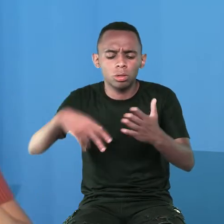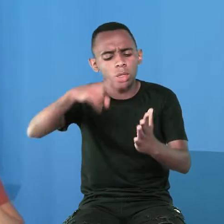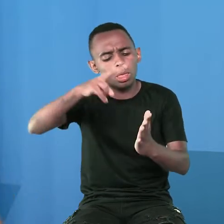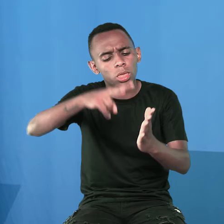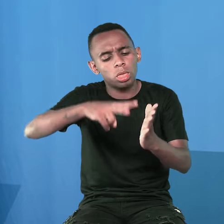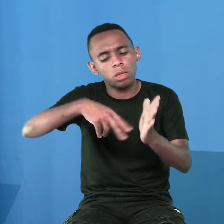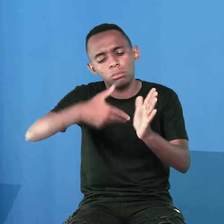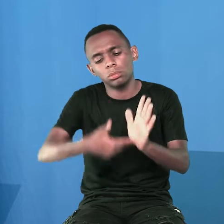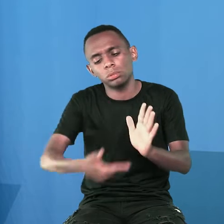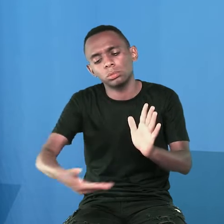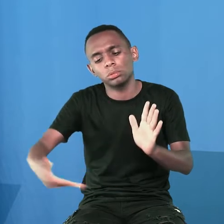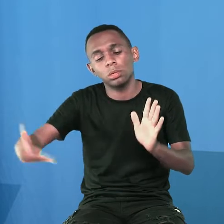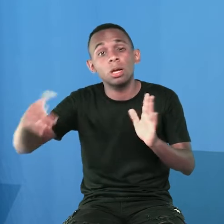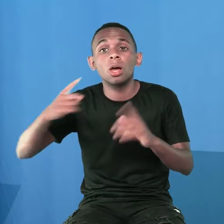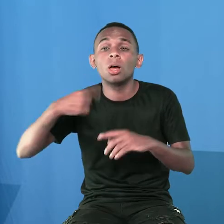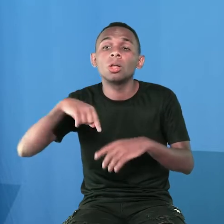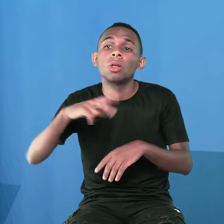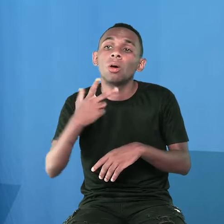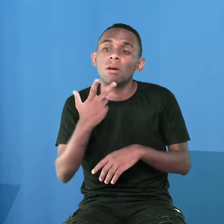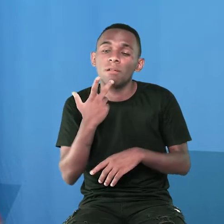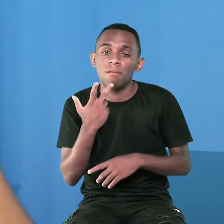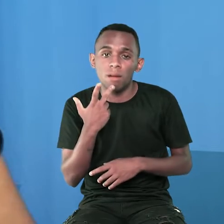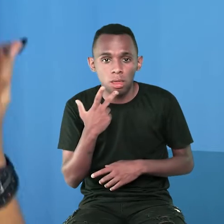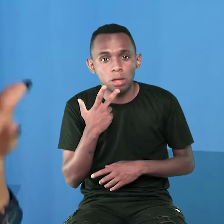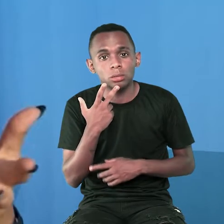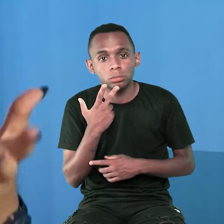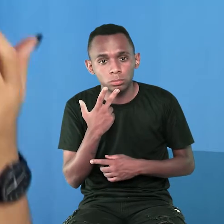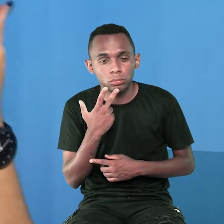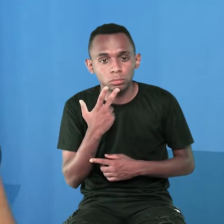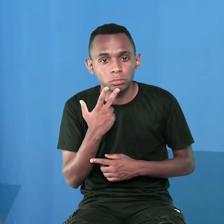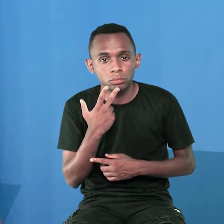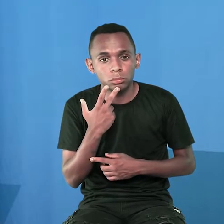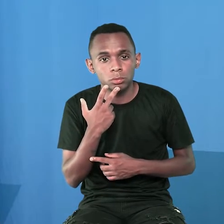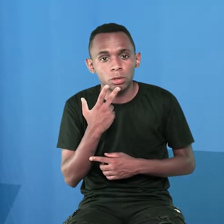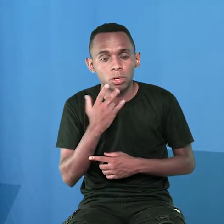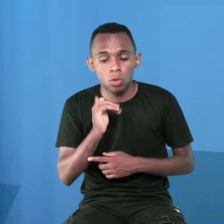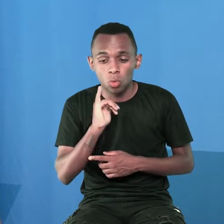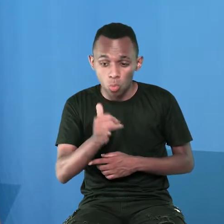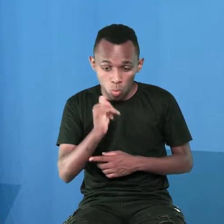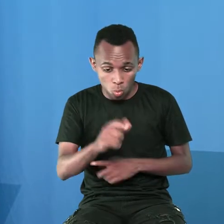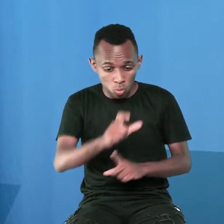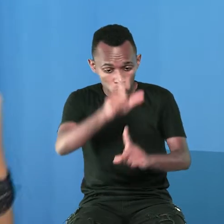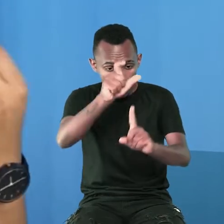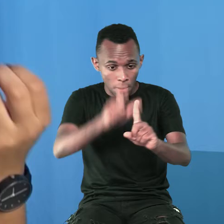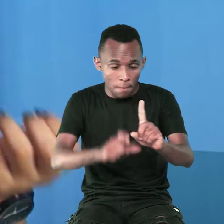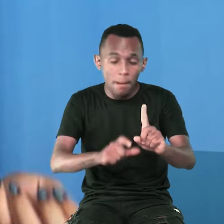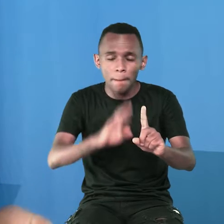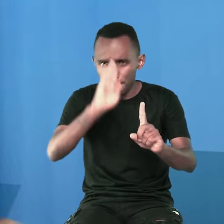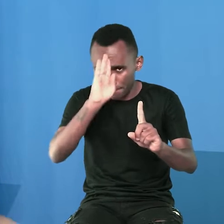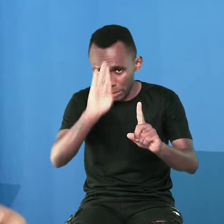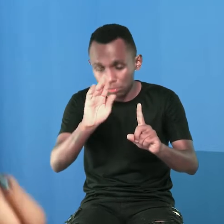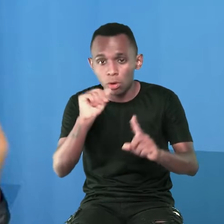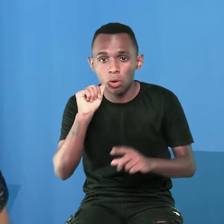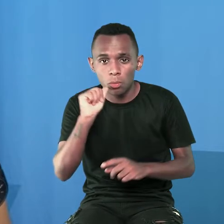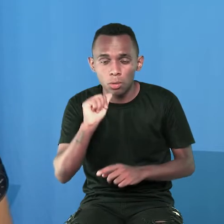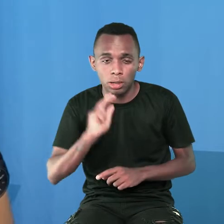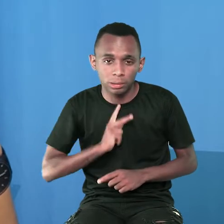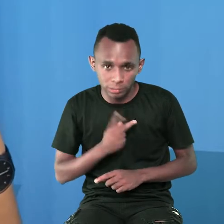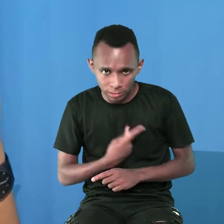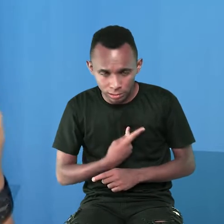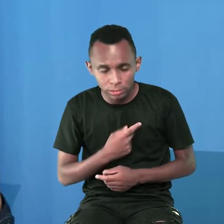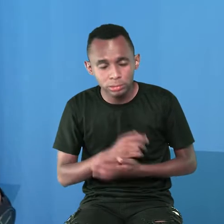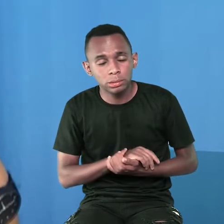leitura, quando a gente está falando da narrativa da personagem principal, que é essa